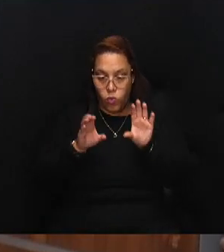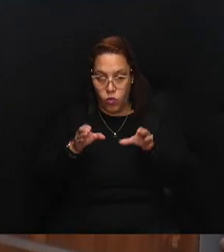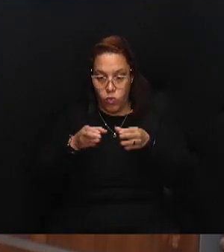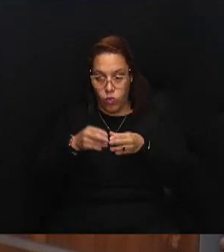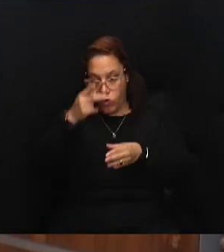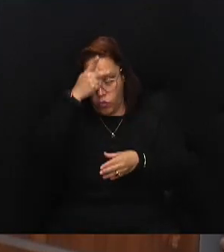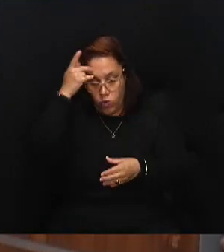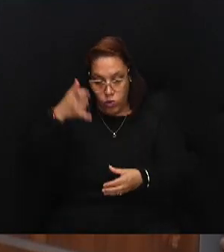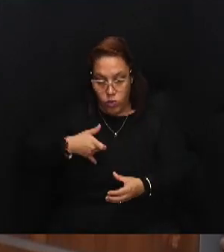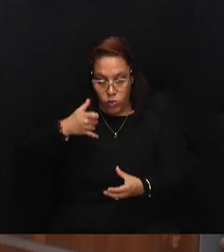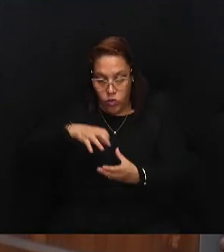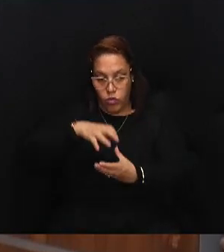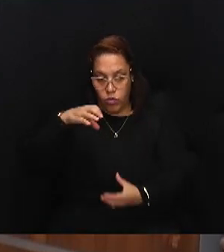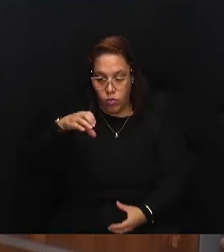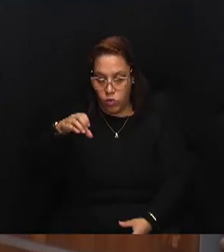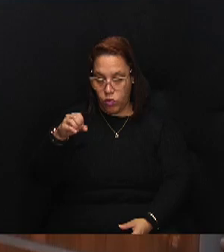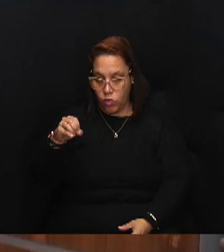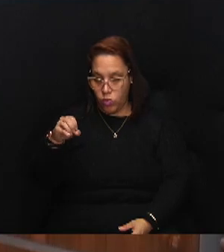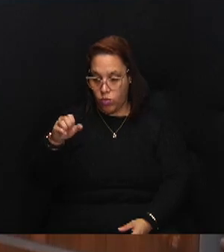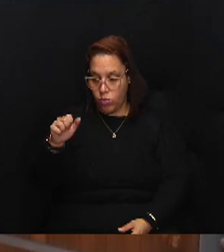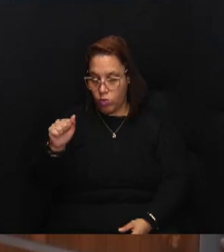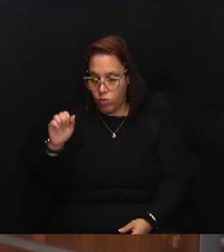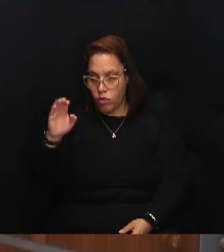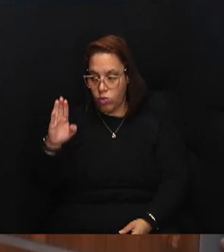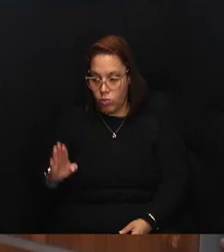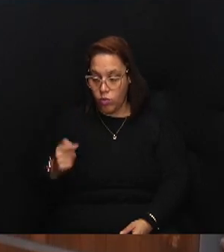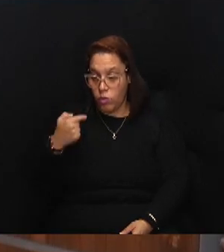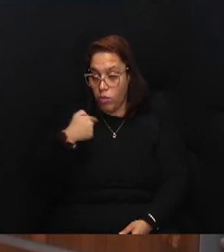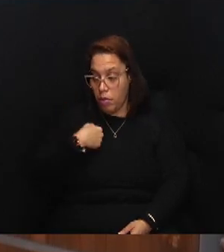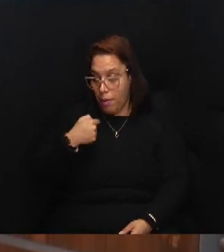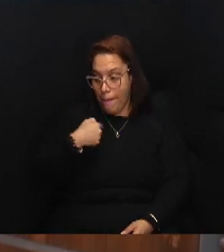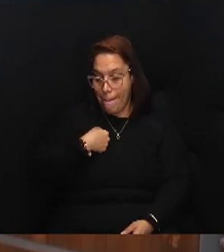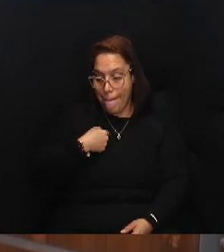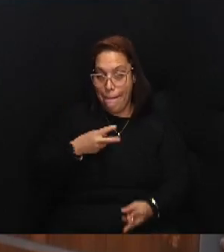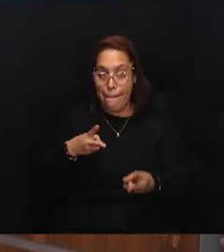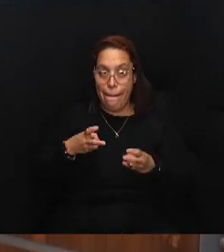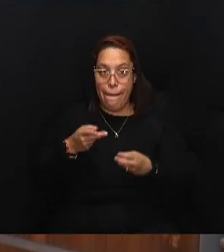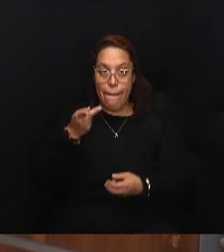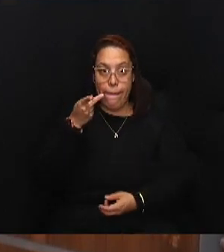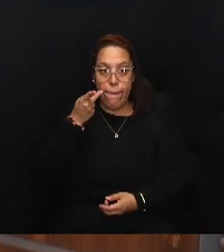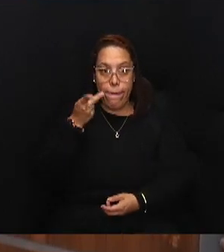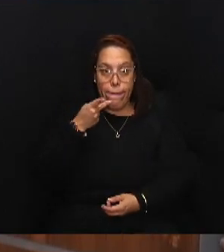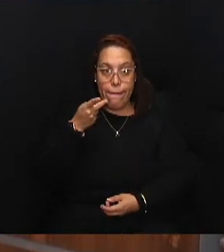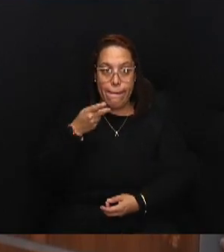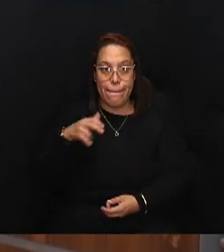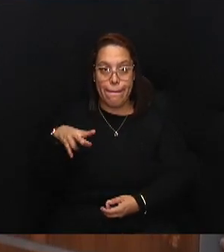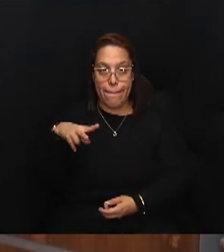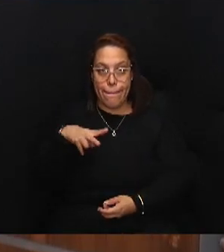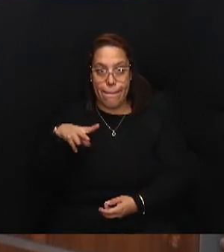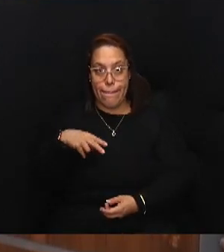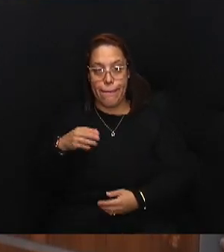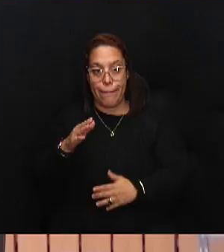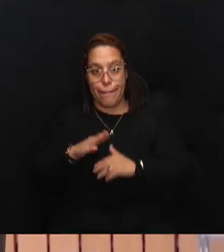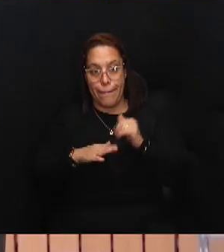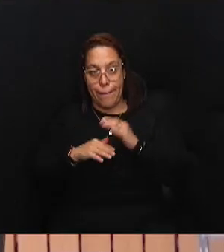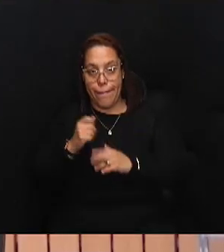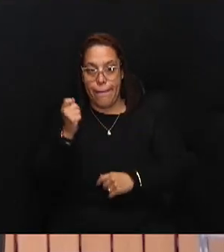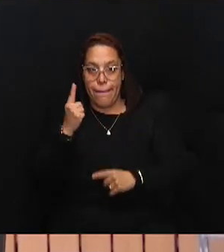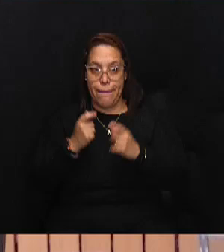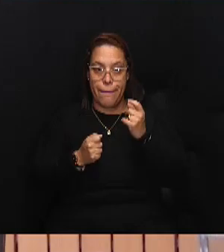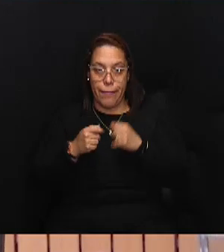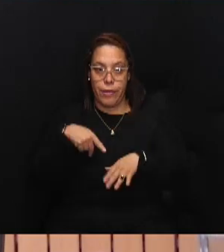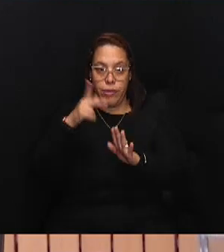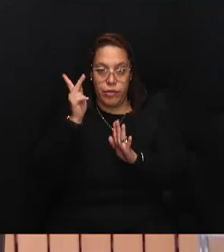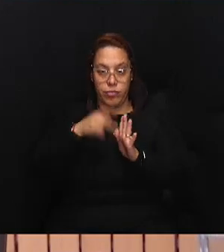pessoa idosa. No meu caso, eu vejo mais a situação do idoso no âmbito particular, né, atuando em algumas causas